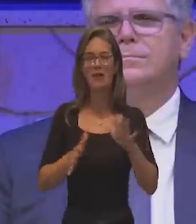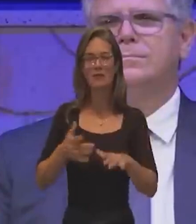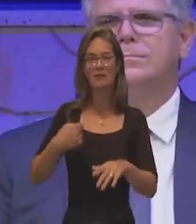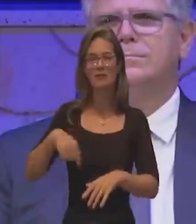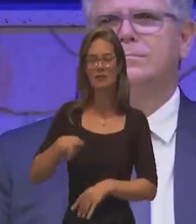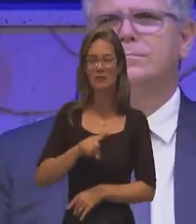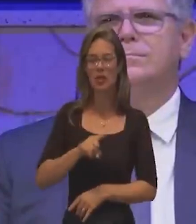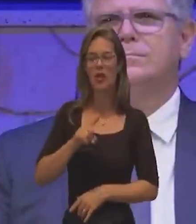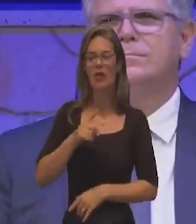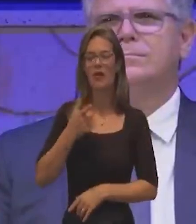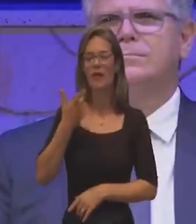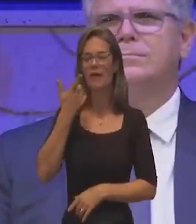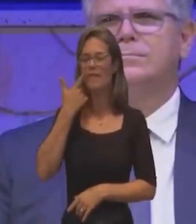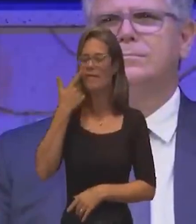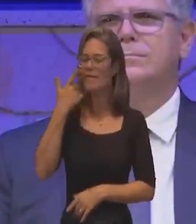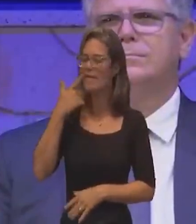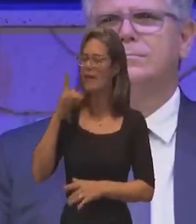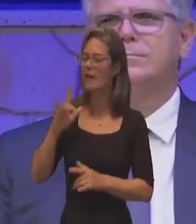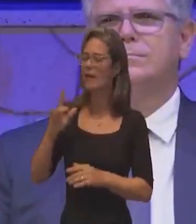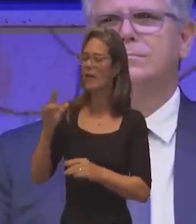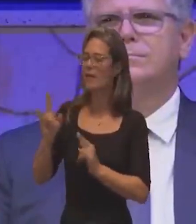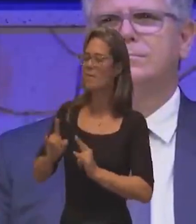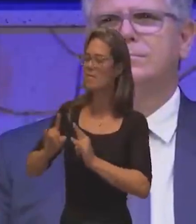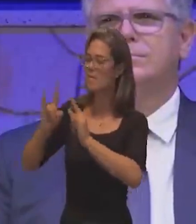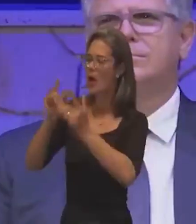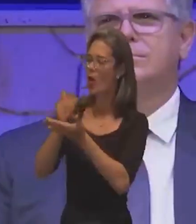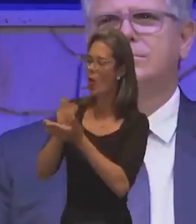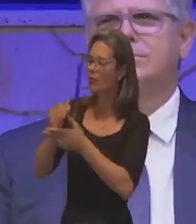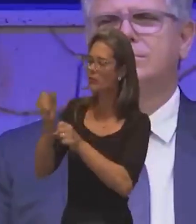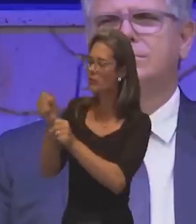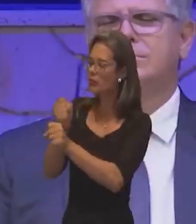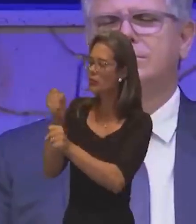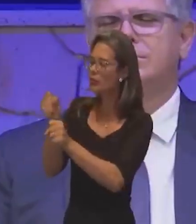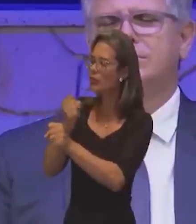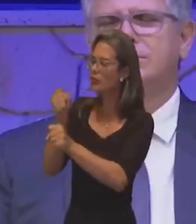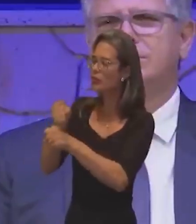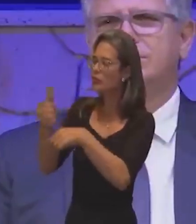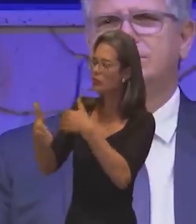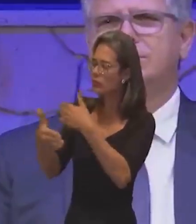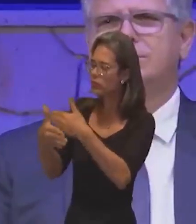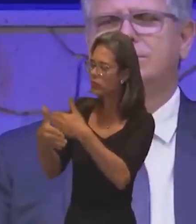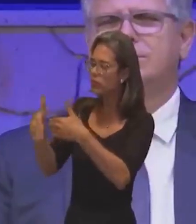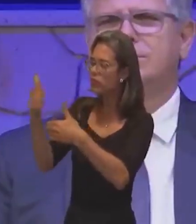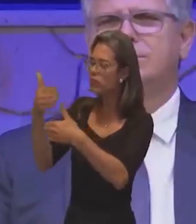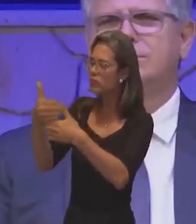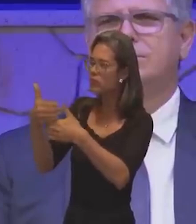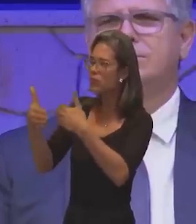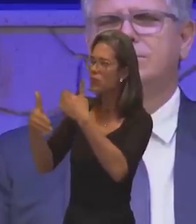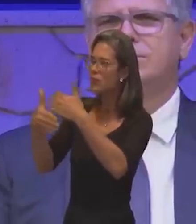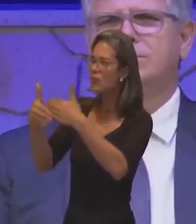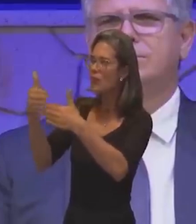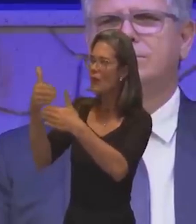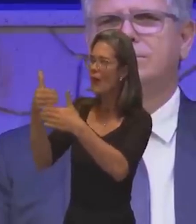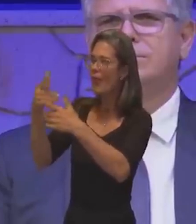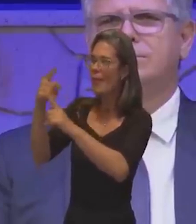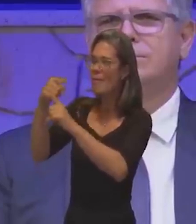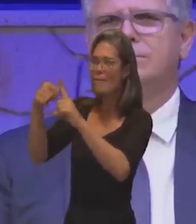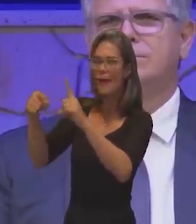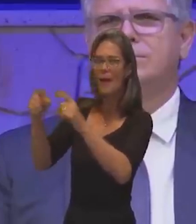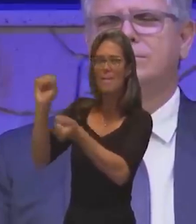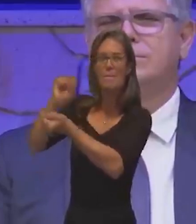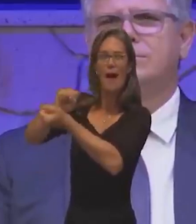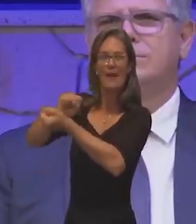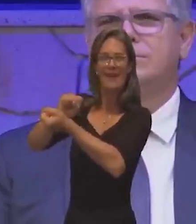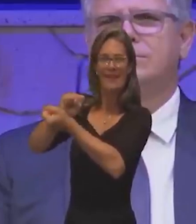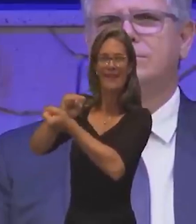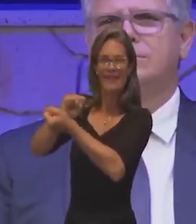começa a ver uma obra que começou a ser construída e de repente aquela obra é interrompida no meio do caminho, no